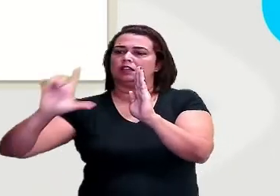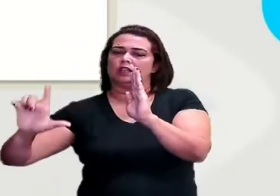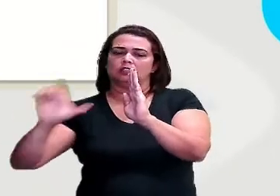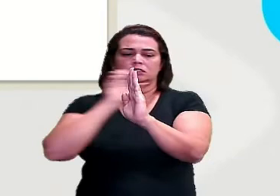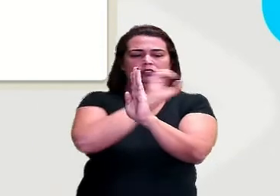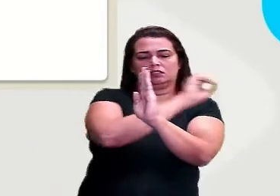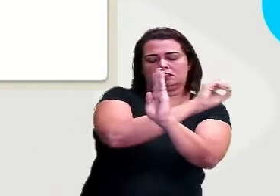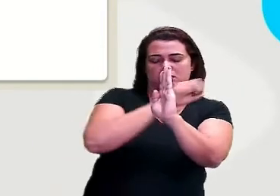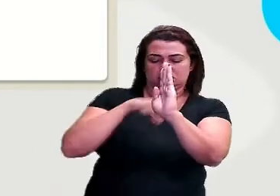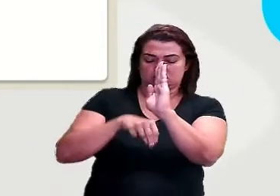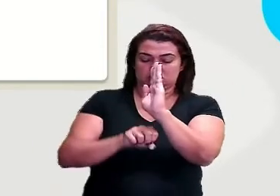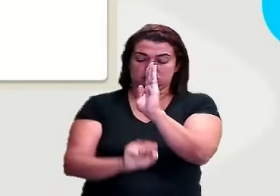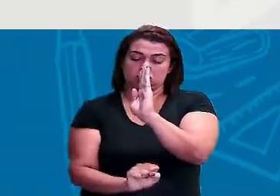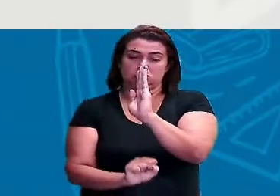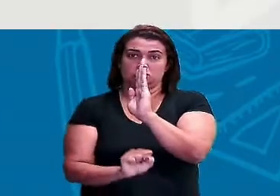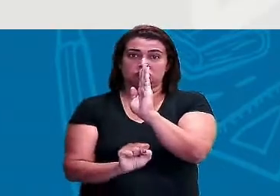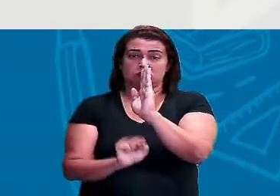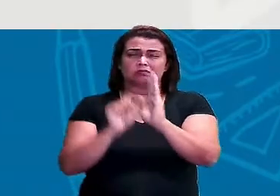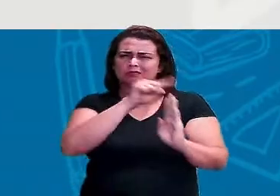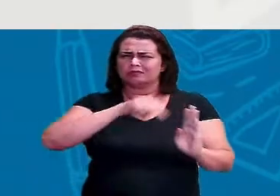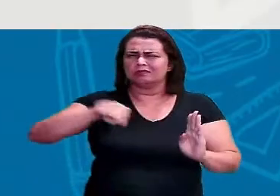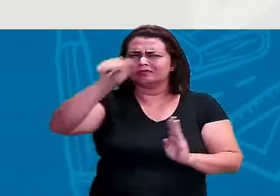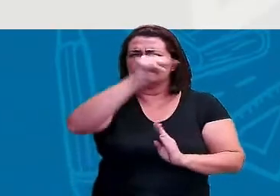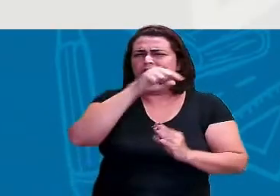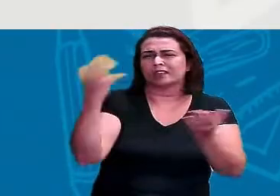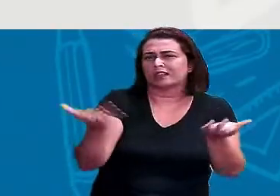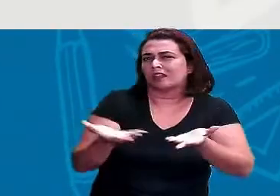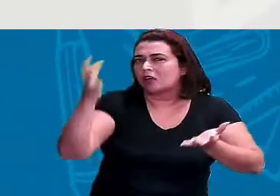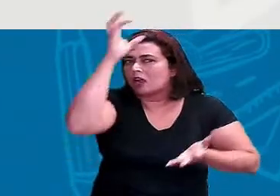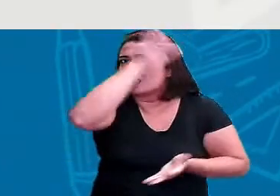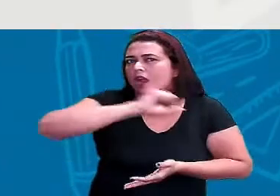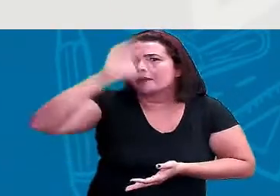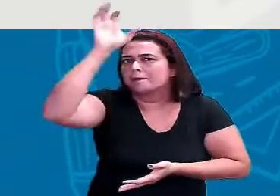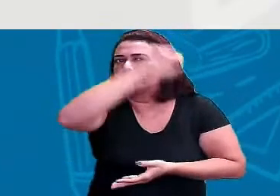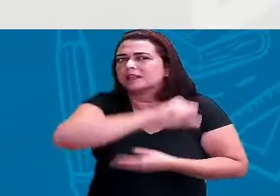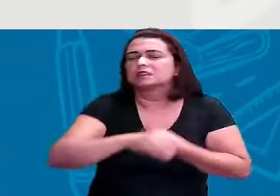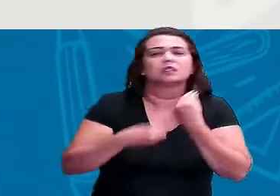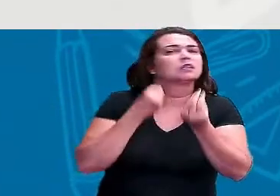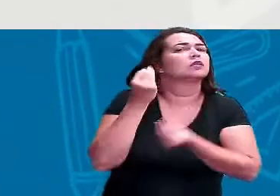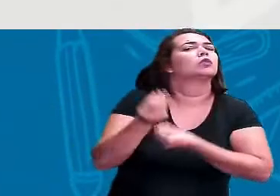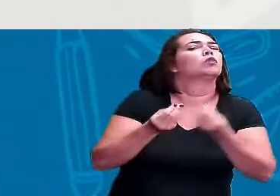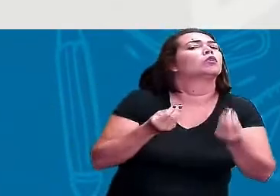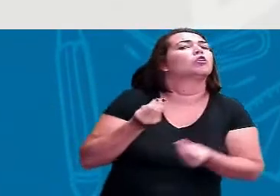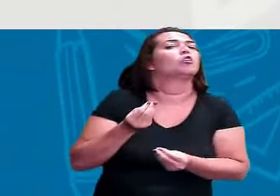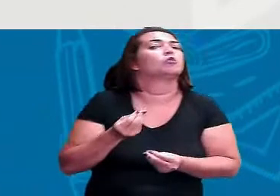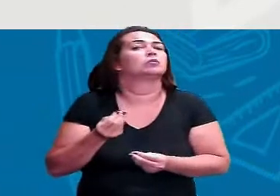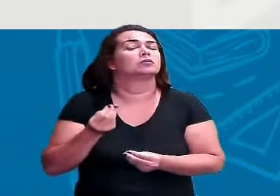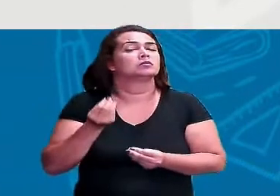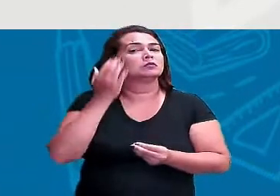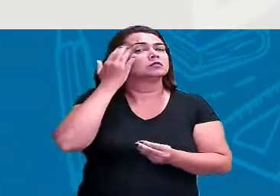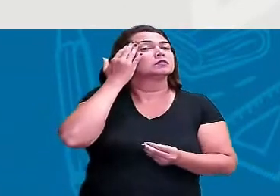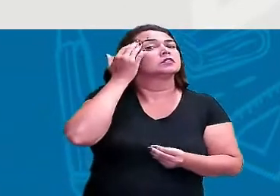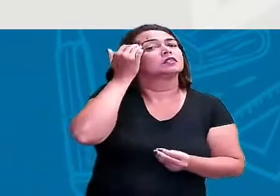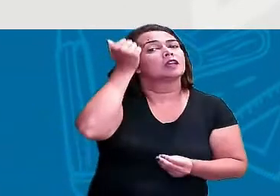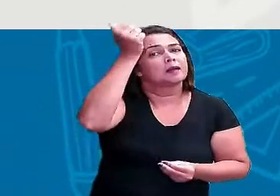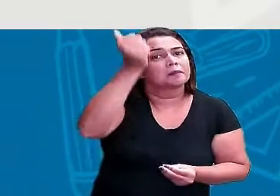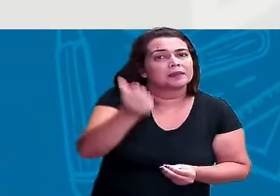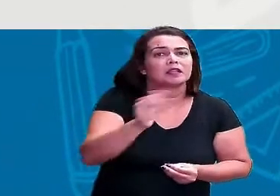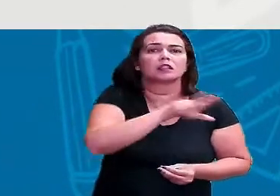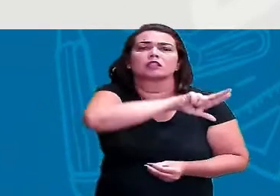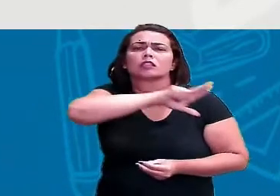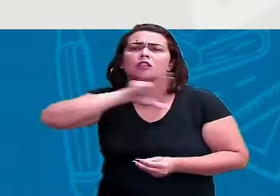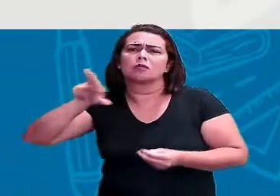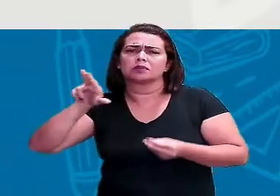pontos? Vamos ver agora com mais calma como é que se identificar esses pontos. Como é que a gente pode identificar